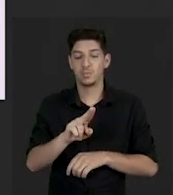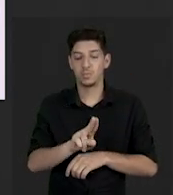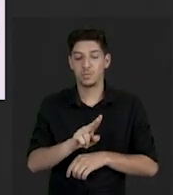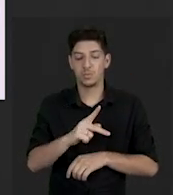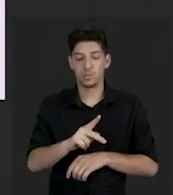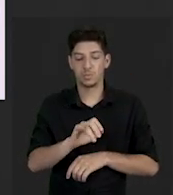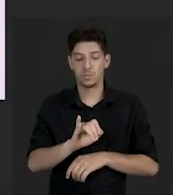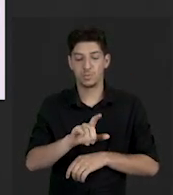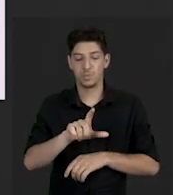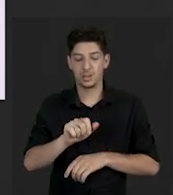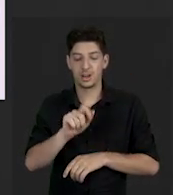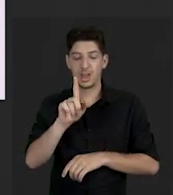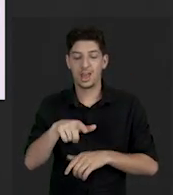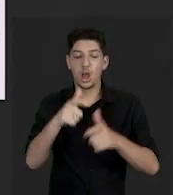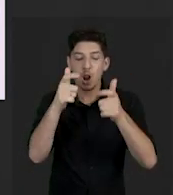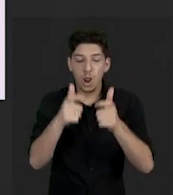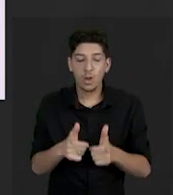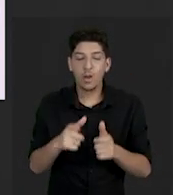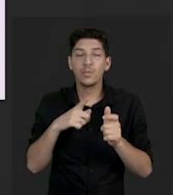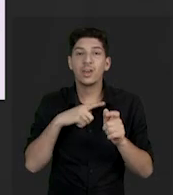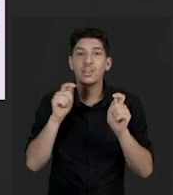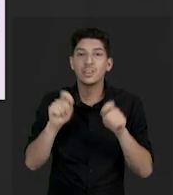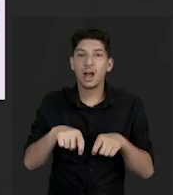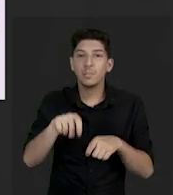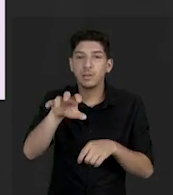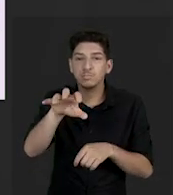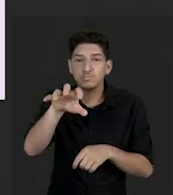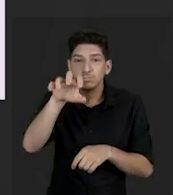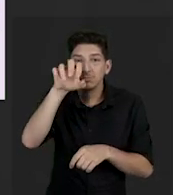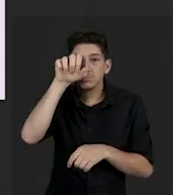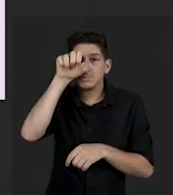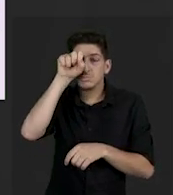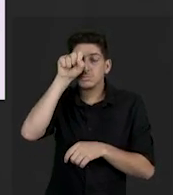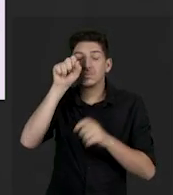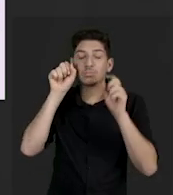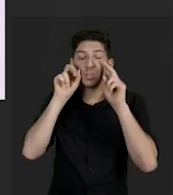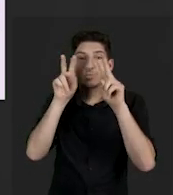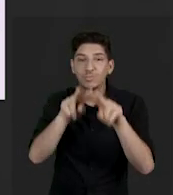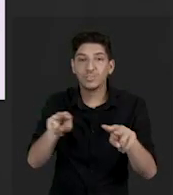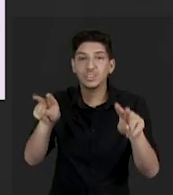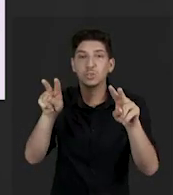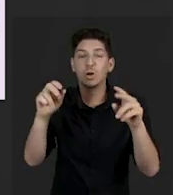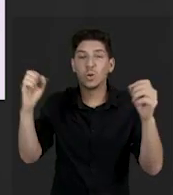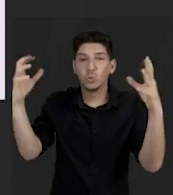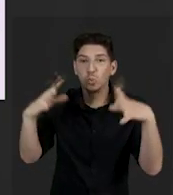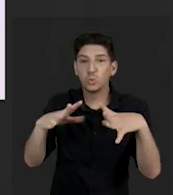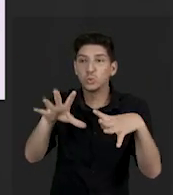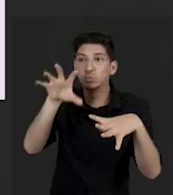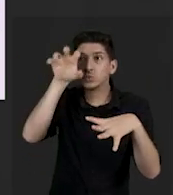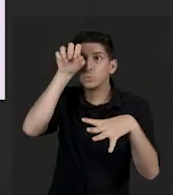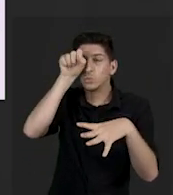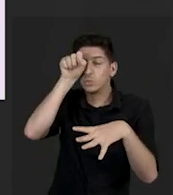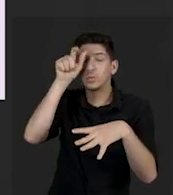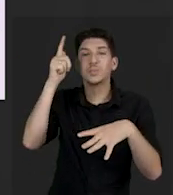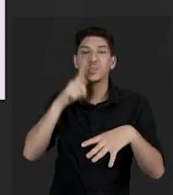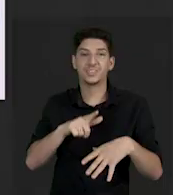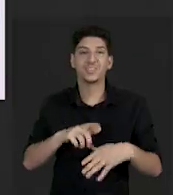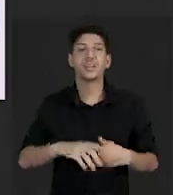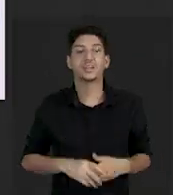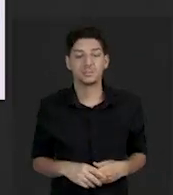a zona, né, o local de abertura para a entrada da luz, que é a base para a formação da visão,